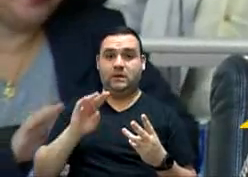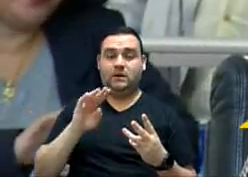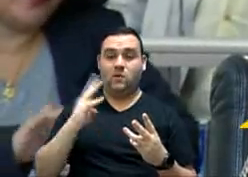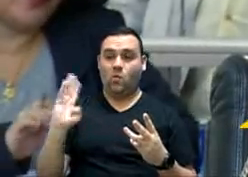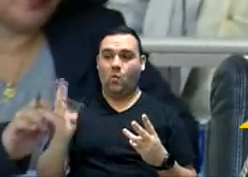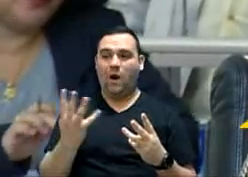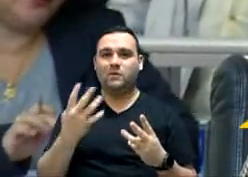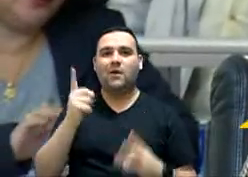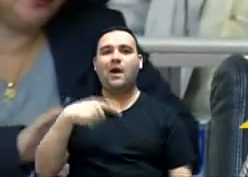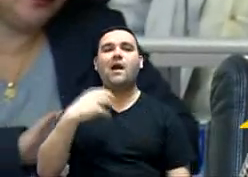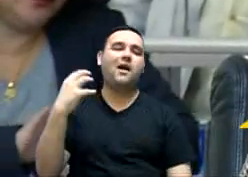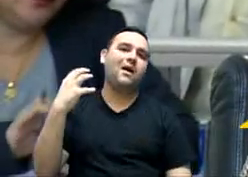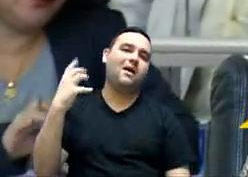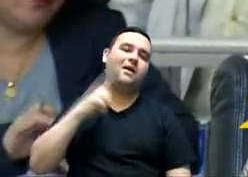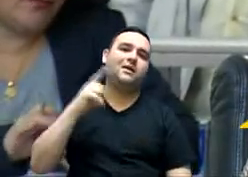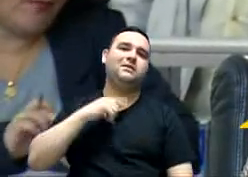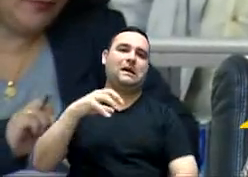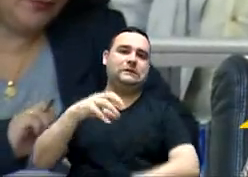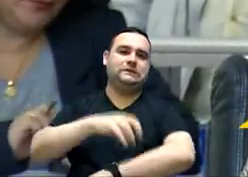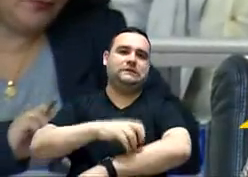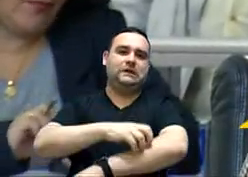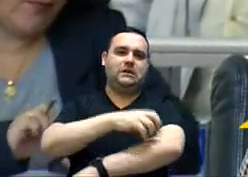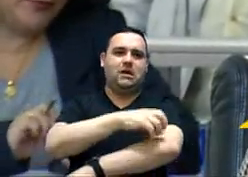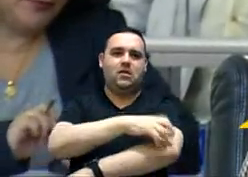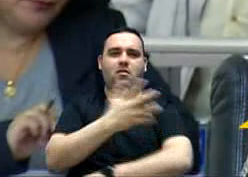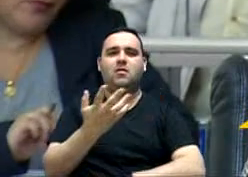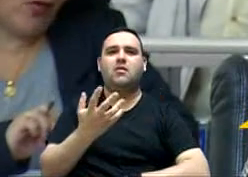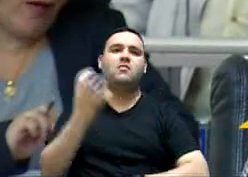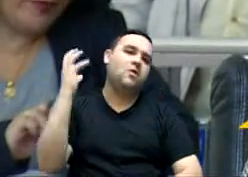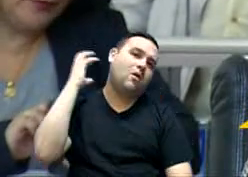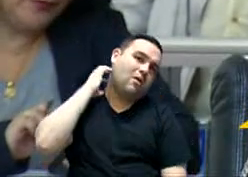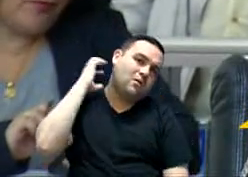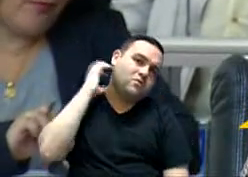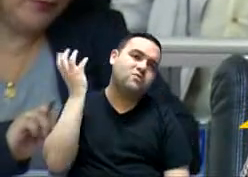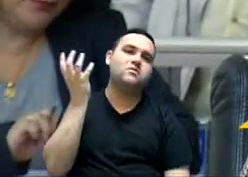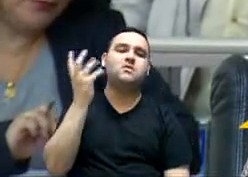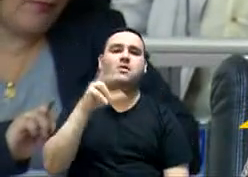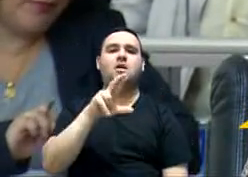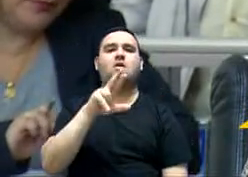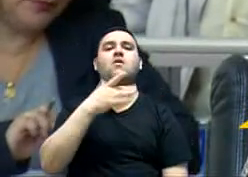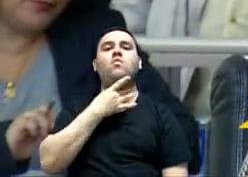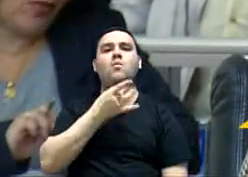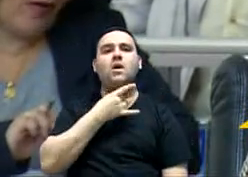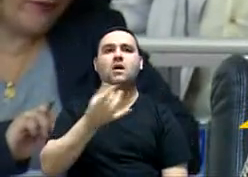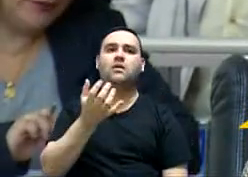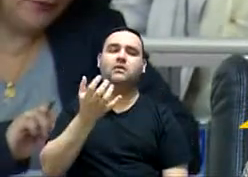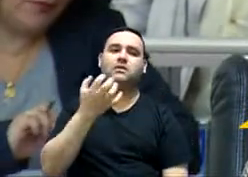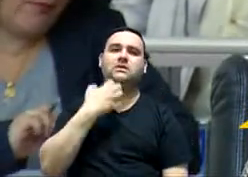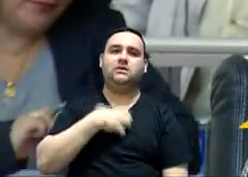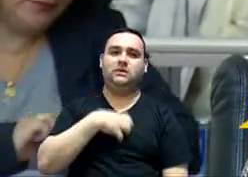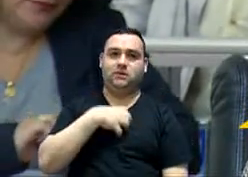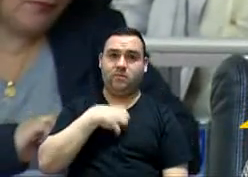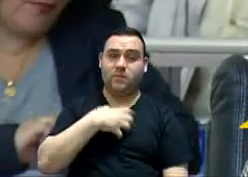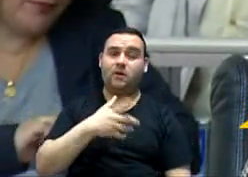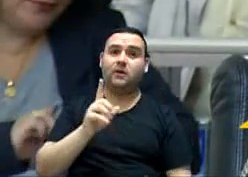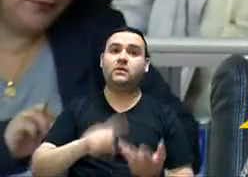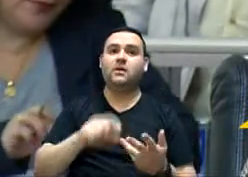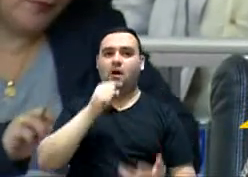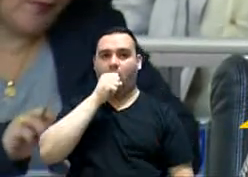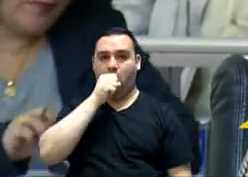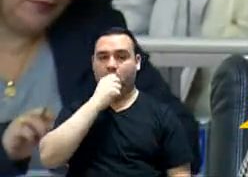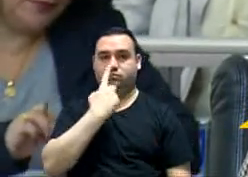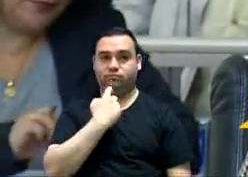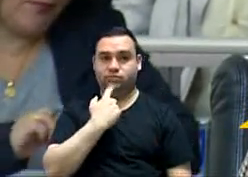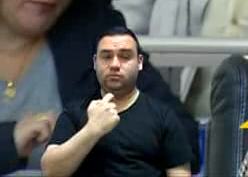Tetaviral, que é para sarampo. Parece que esse chegou. Cachumba, rubéola, catapora. BCG, que é para